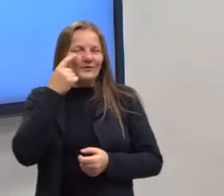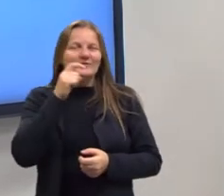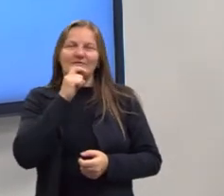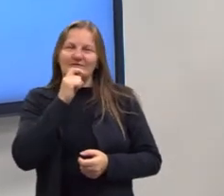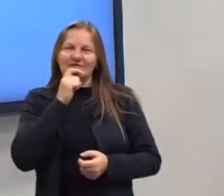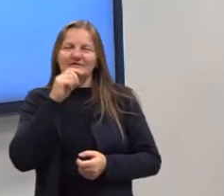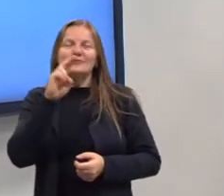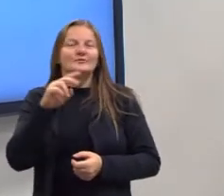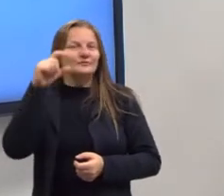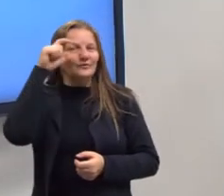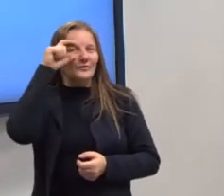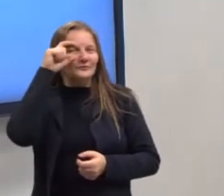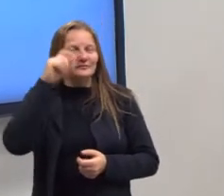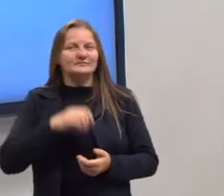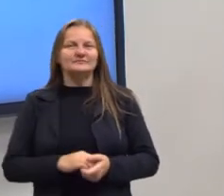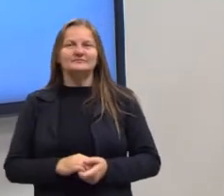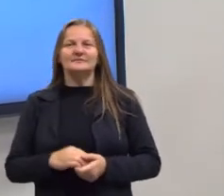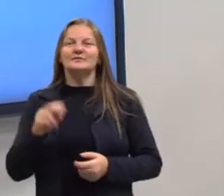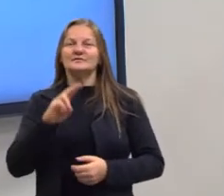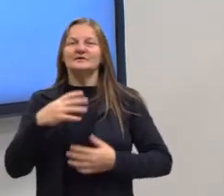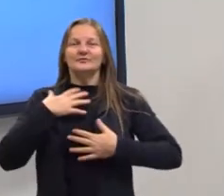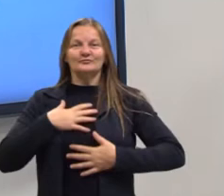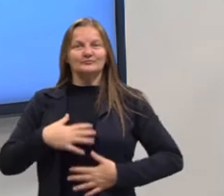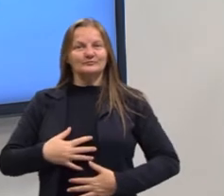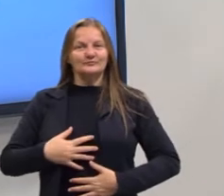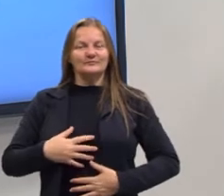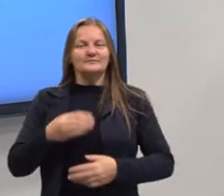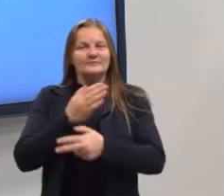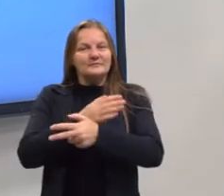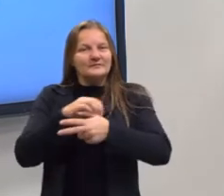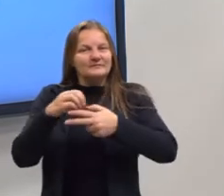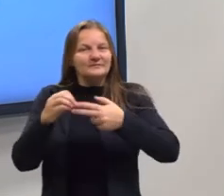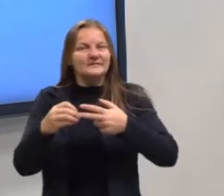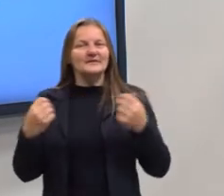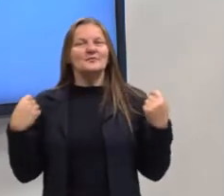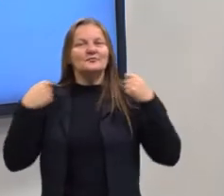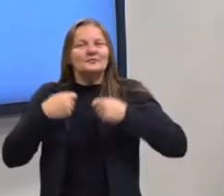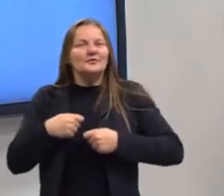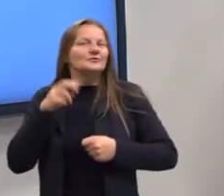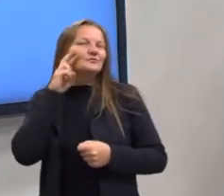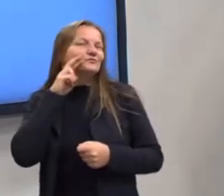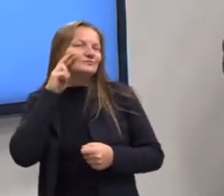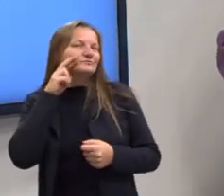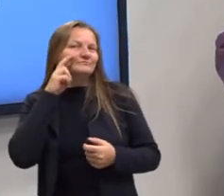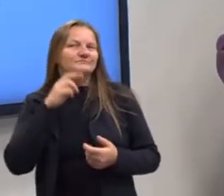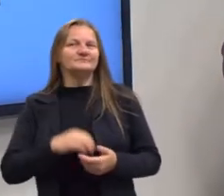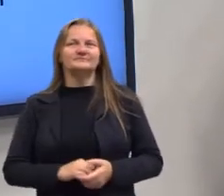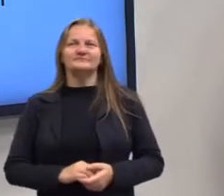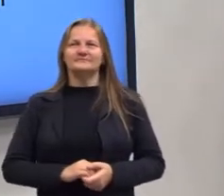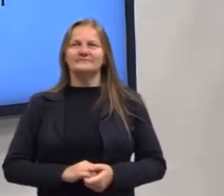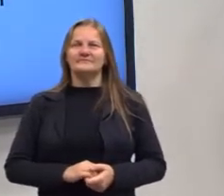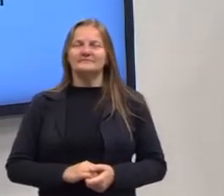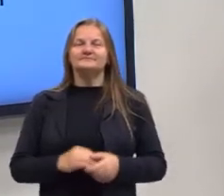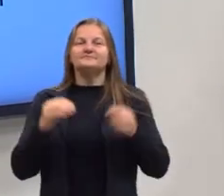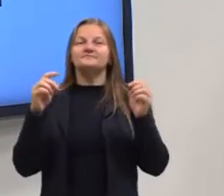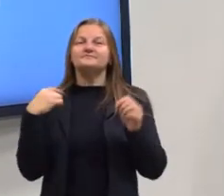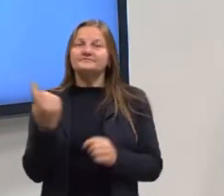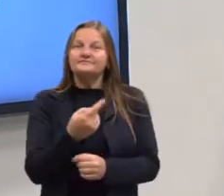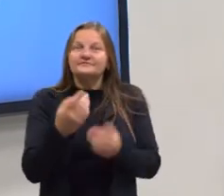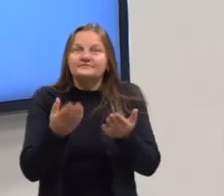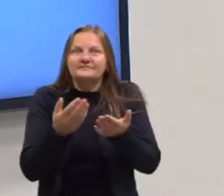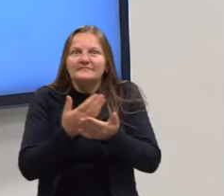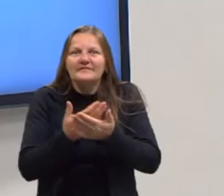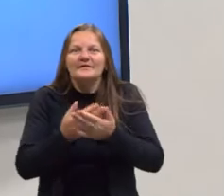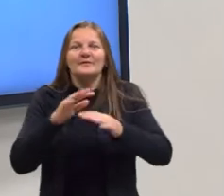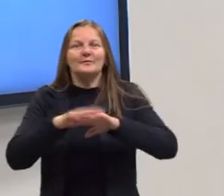verdes uso óculos estou utilizando a camiseta do pré-enem E uma jaqueta rosa nós vamos então para